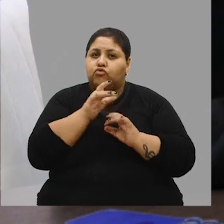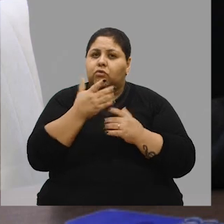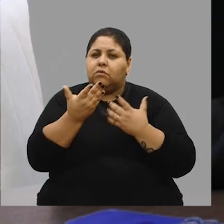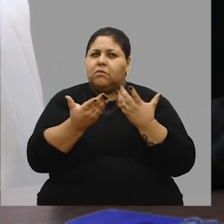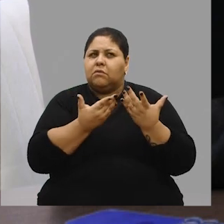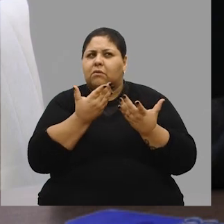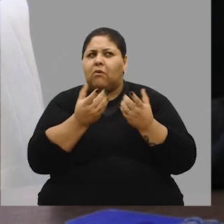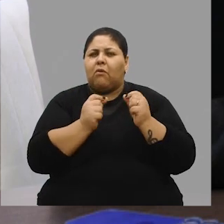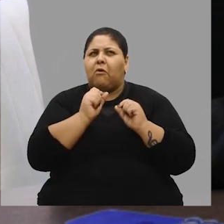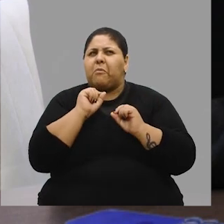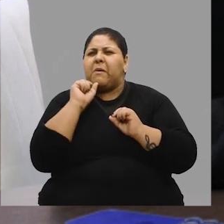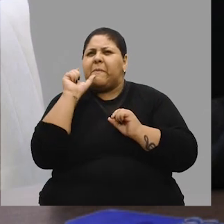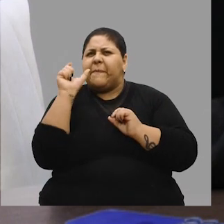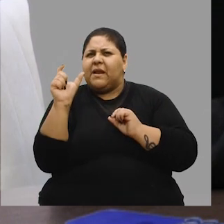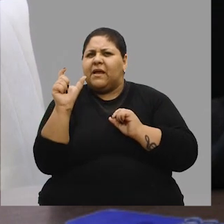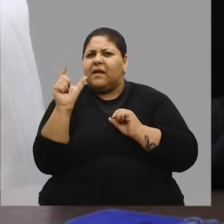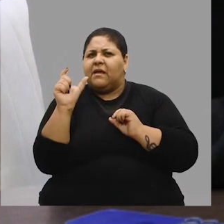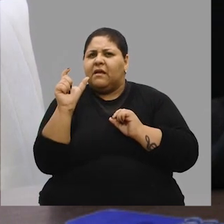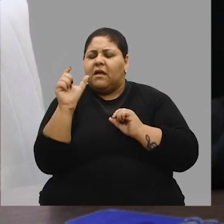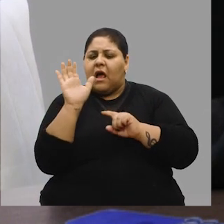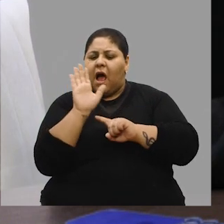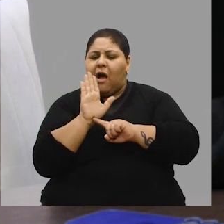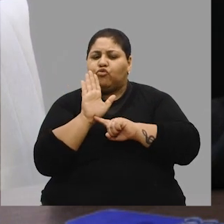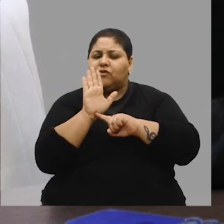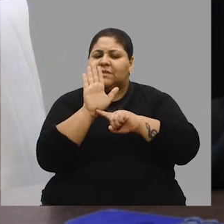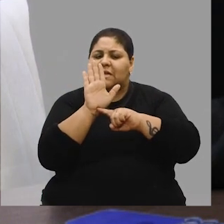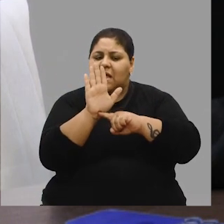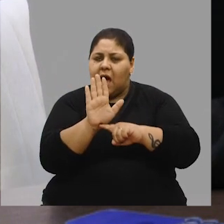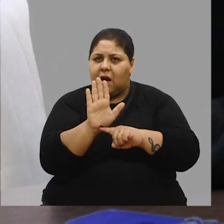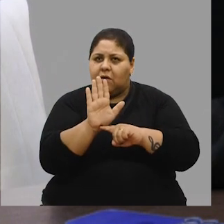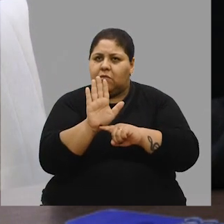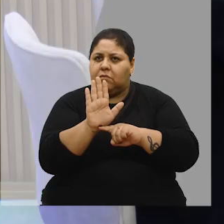que é a expressão? Era uma mera auxiliar,